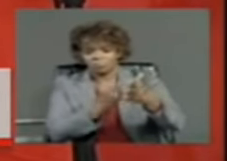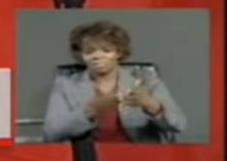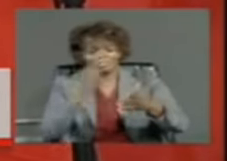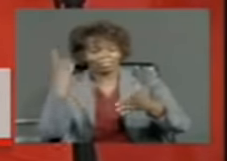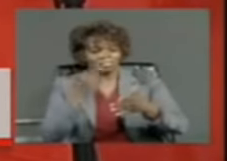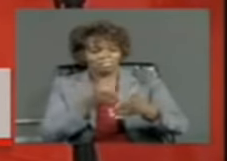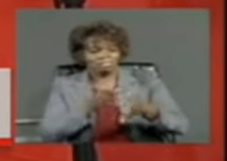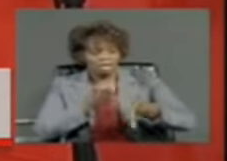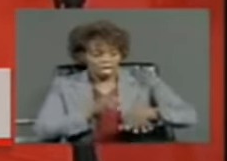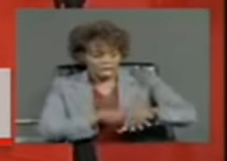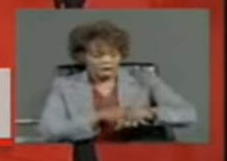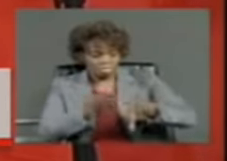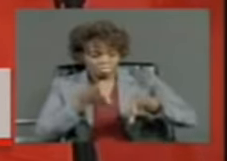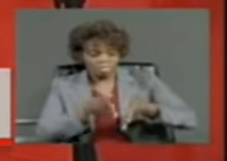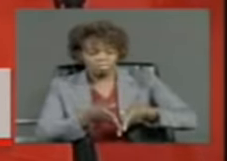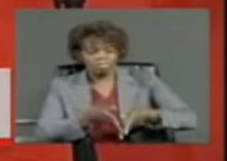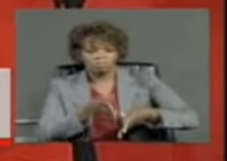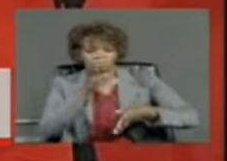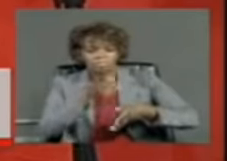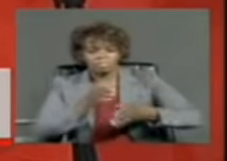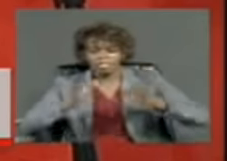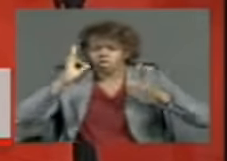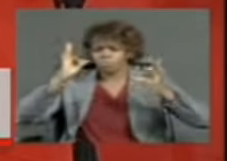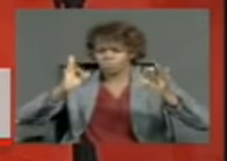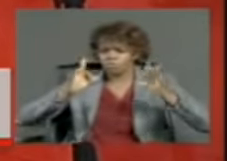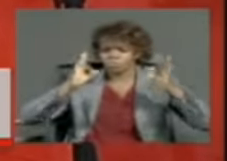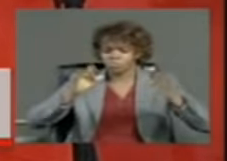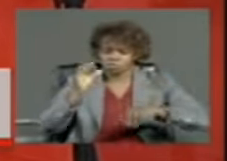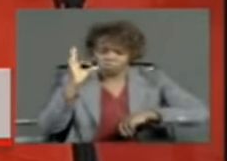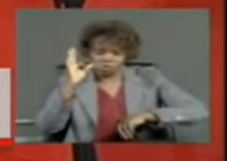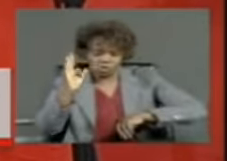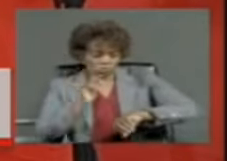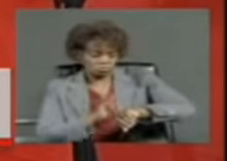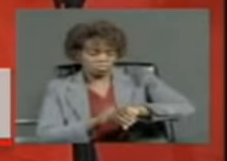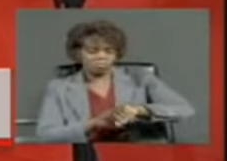de sexta para sábado, vocês estavam todos na farra.